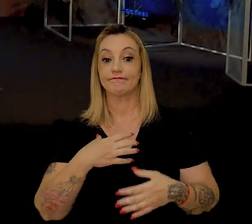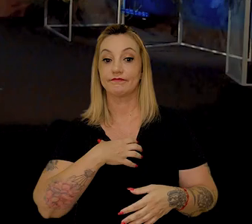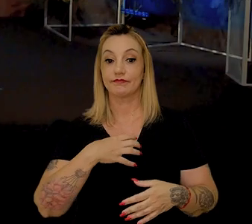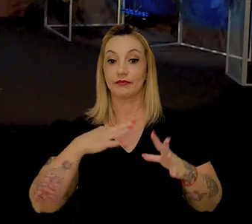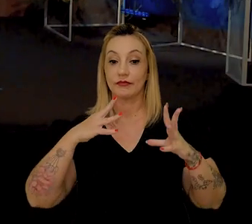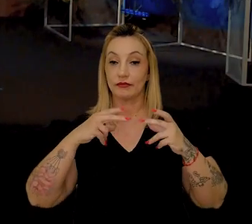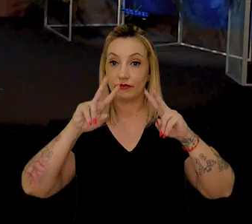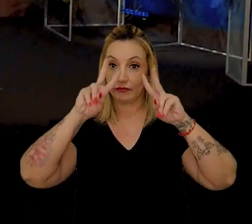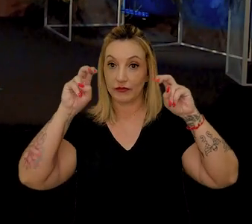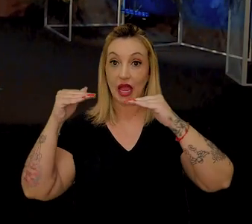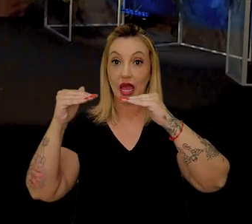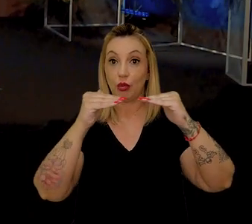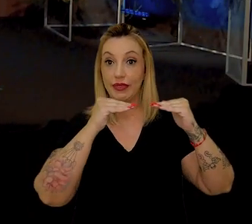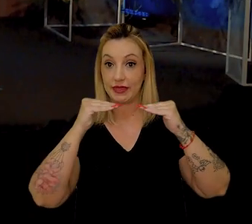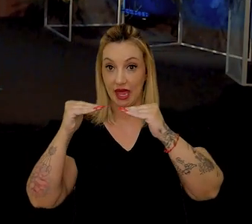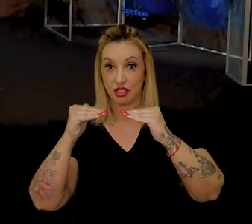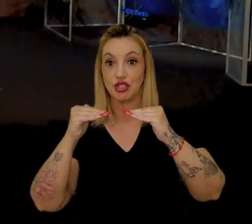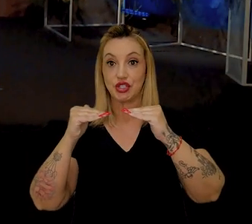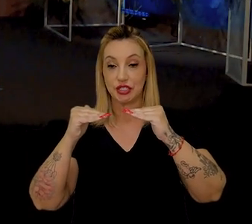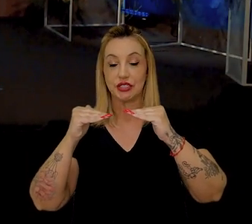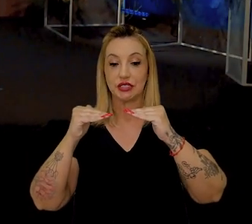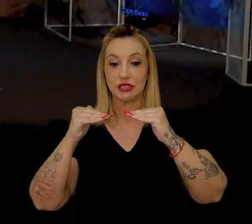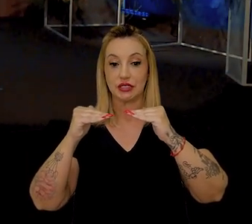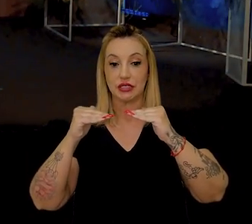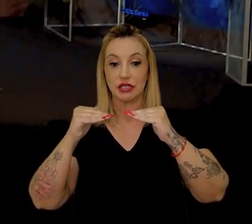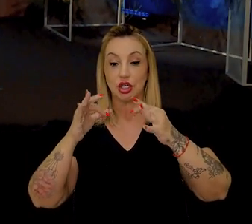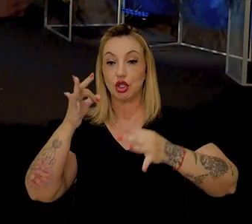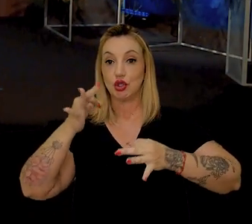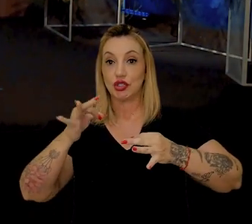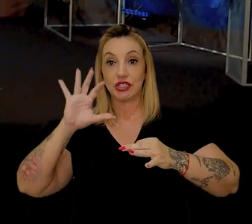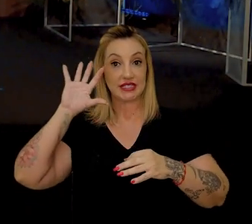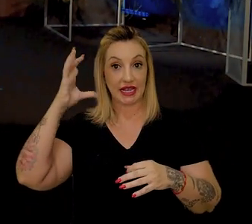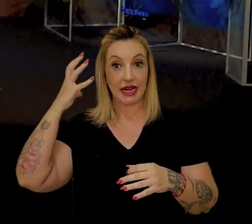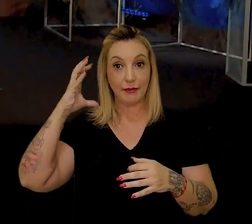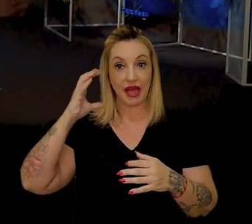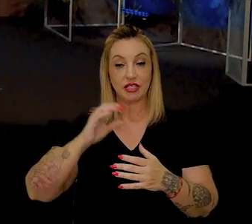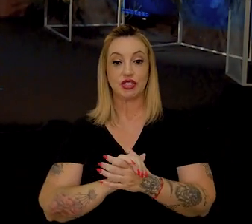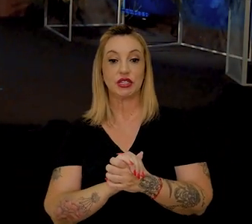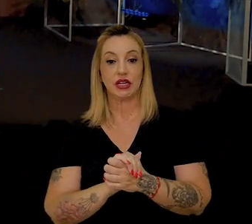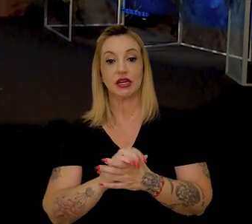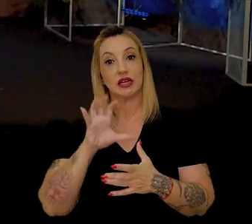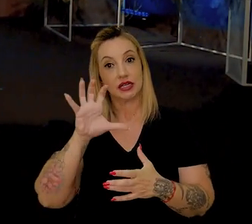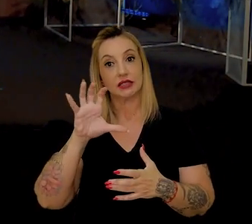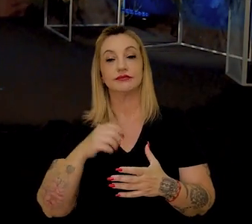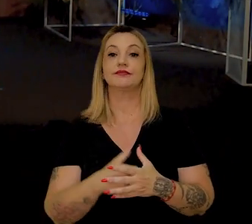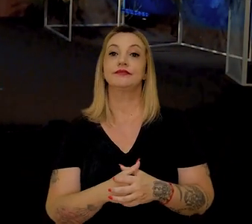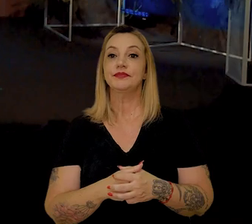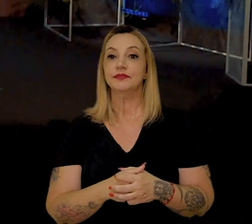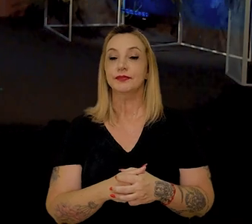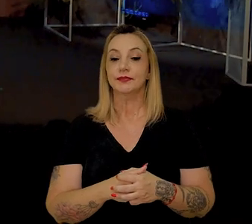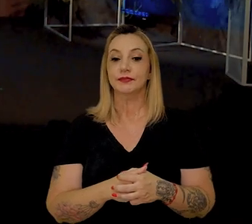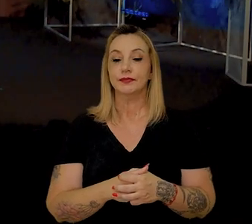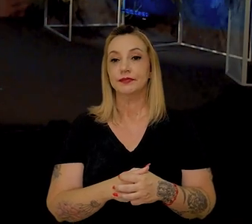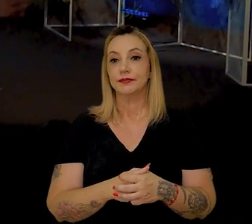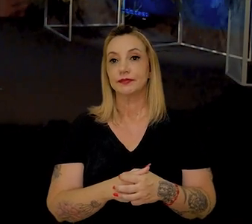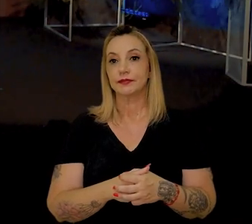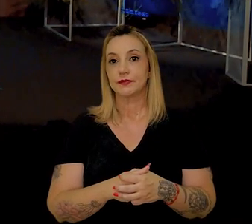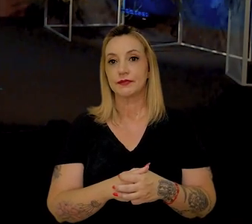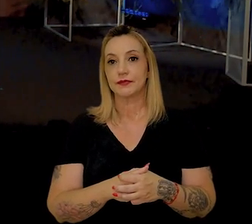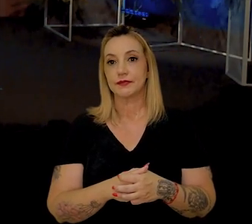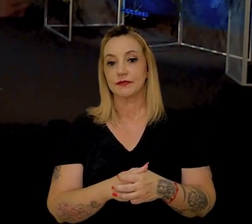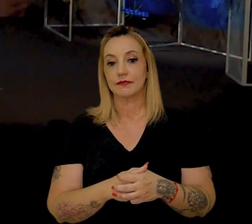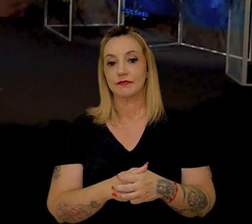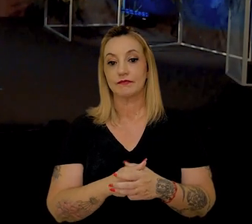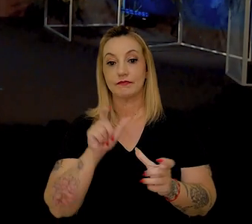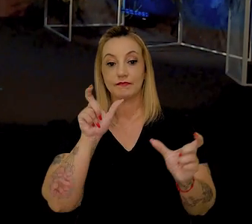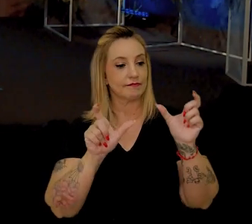toda essa questão de Equidade eh Justiça climática isso são eh